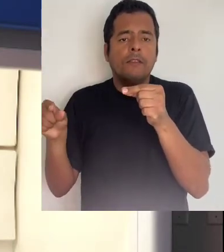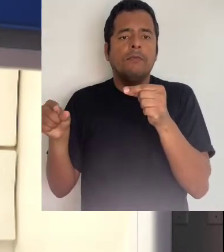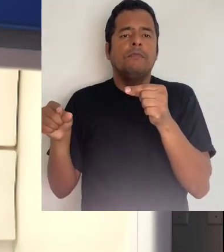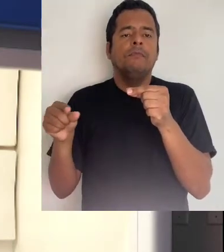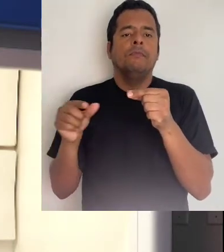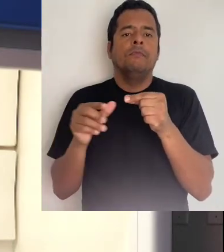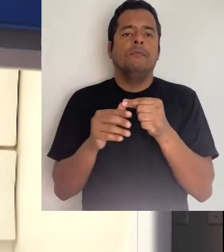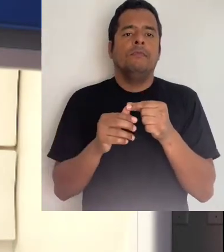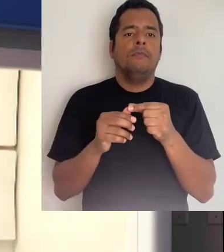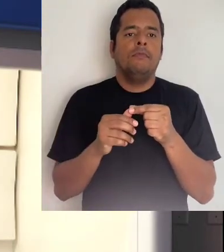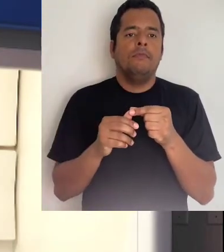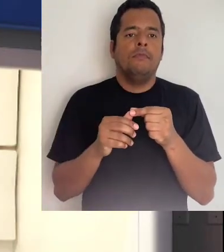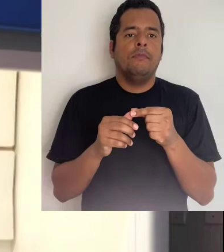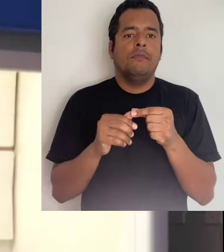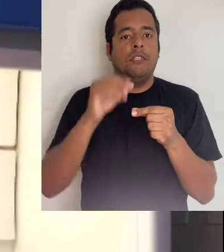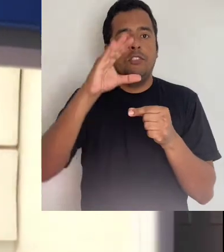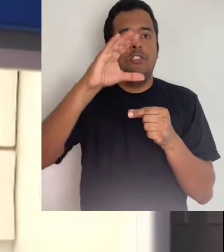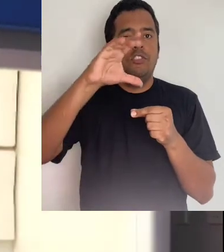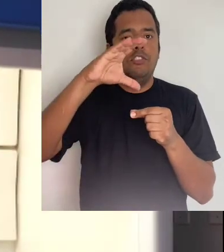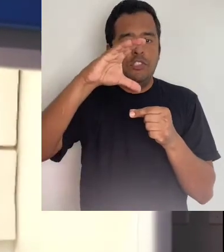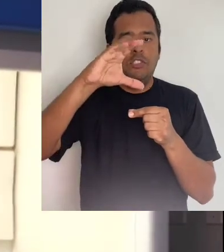certo? De